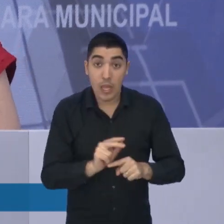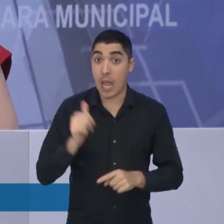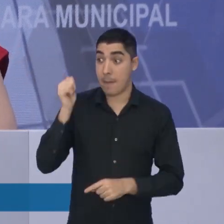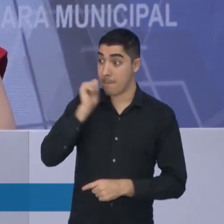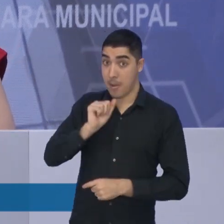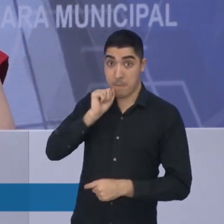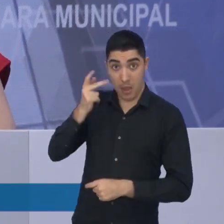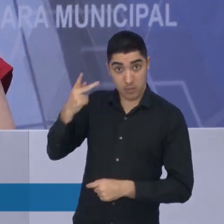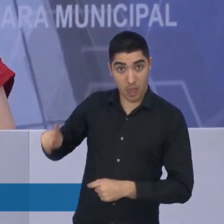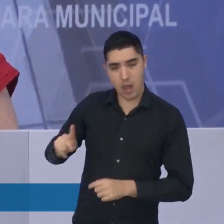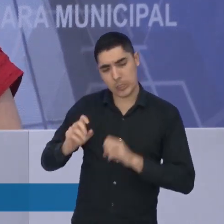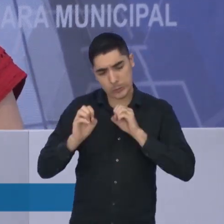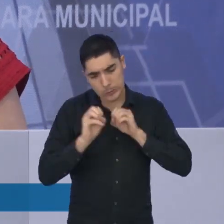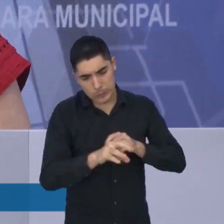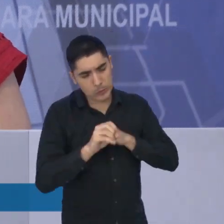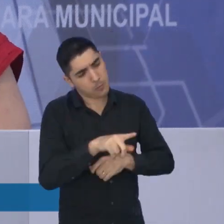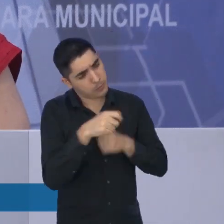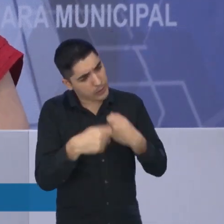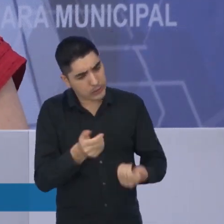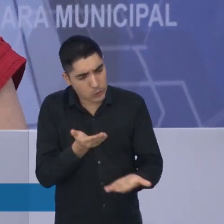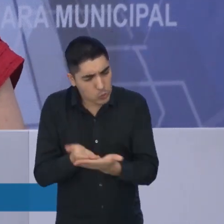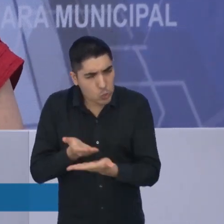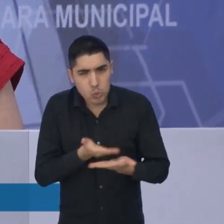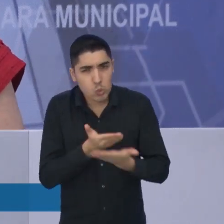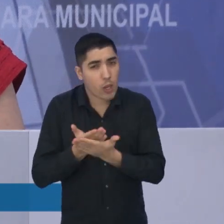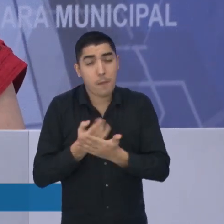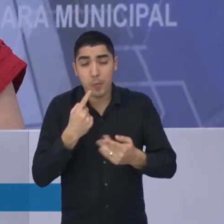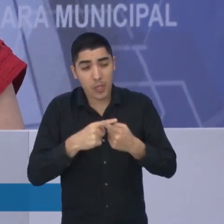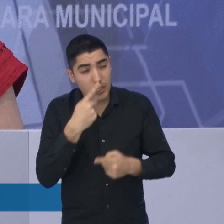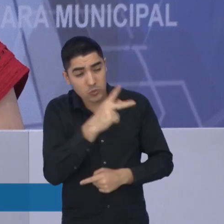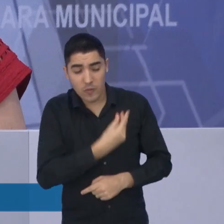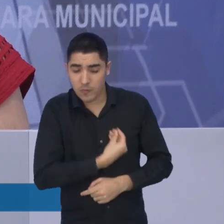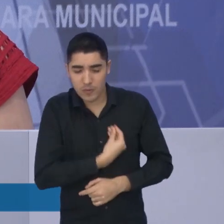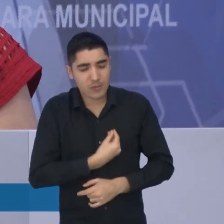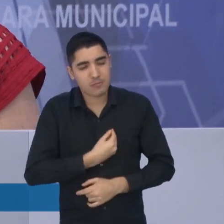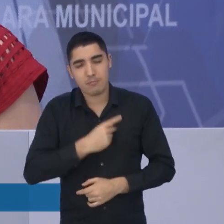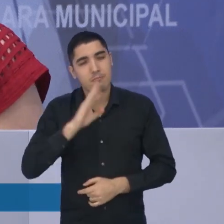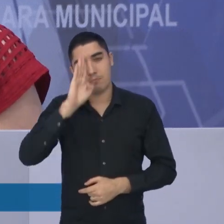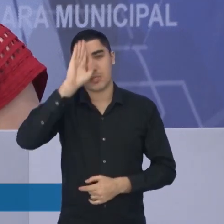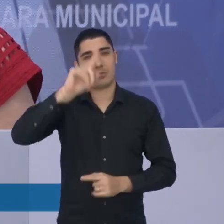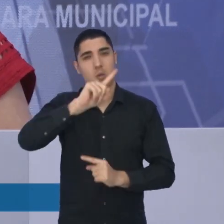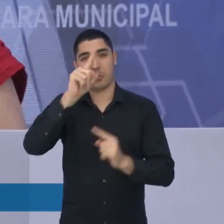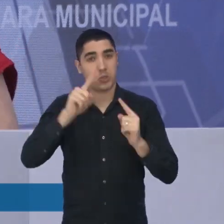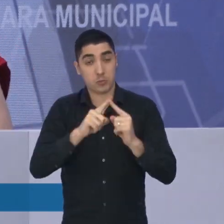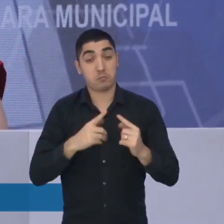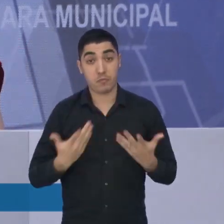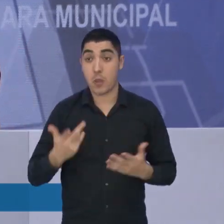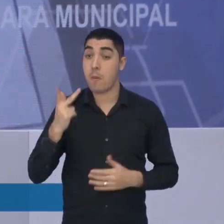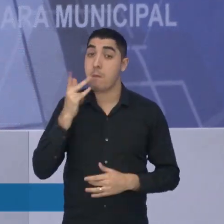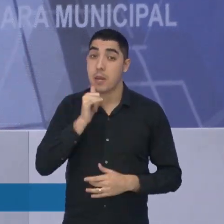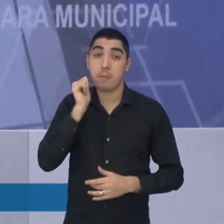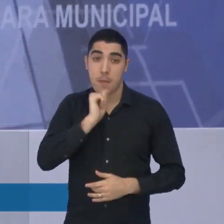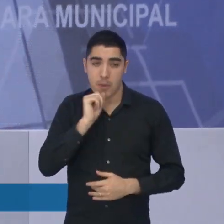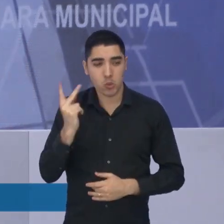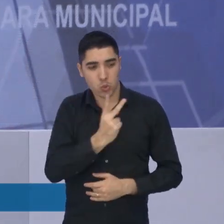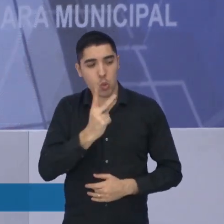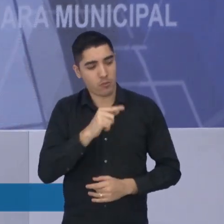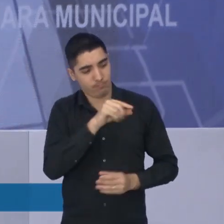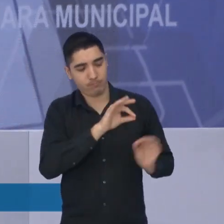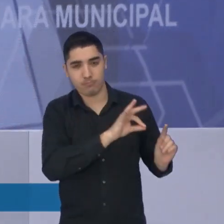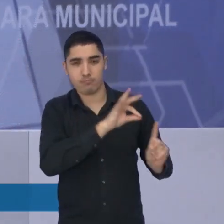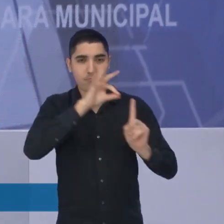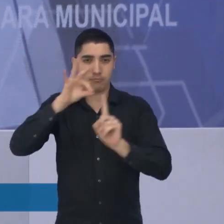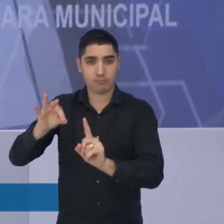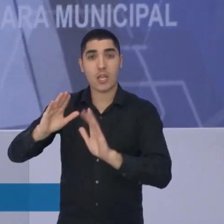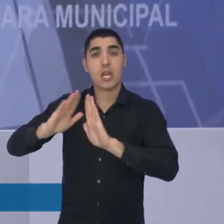o objetivo principal da sua vida. Os pais tiveram que matricular na escola cedo,